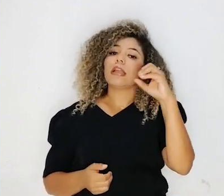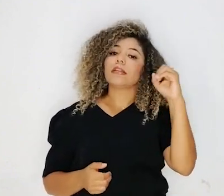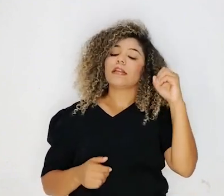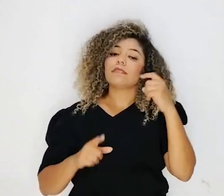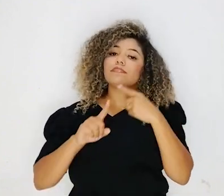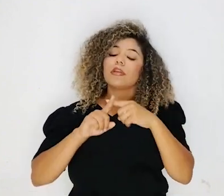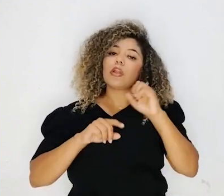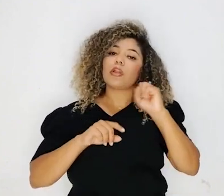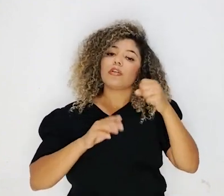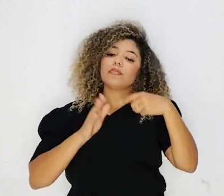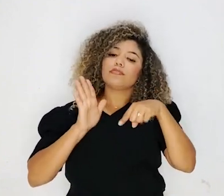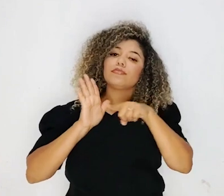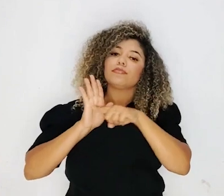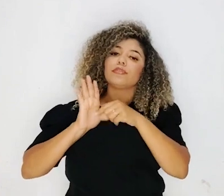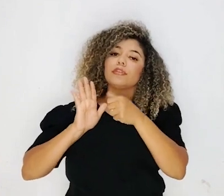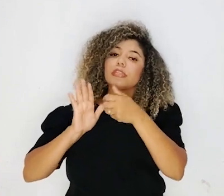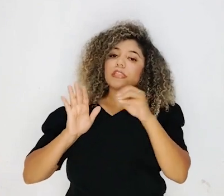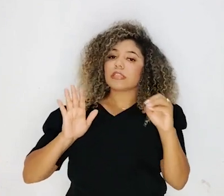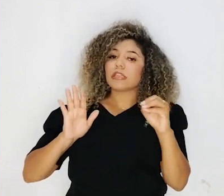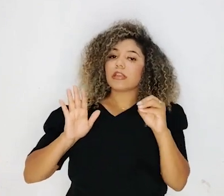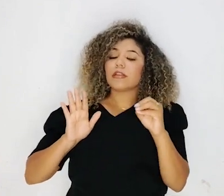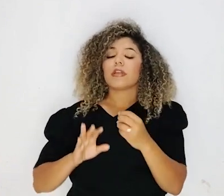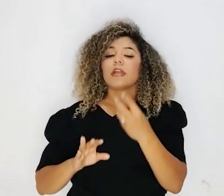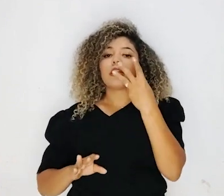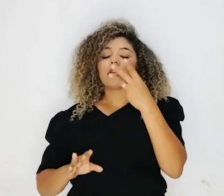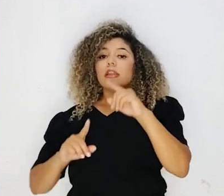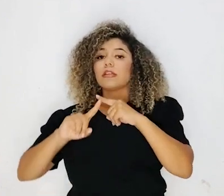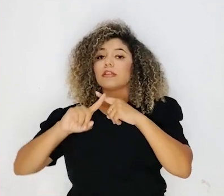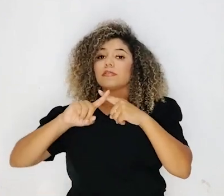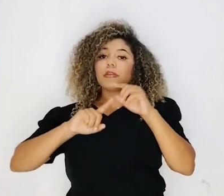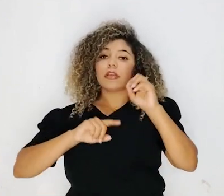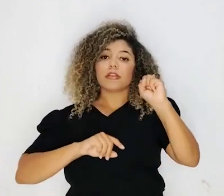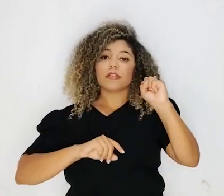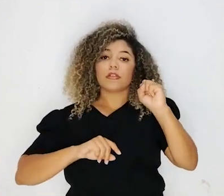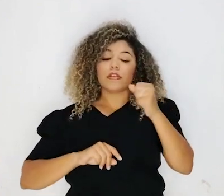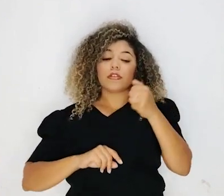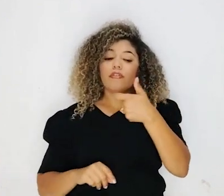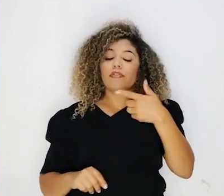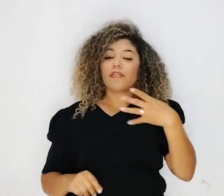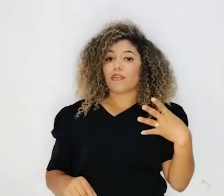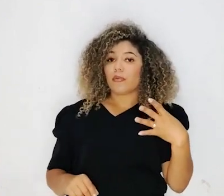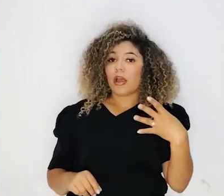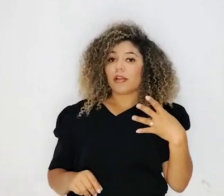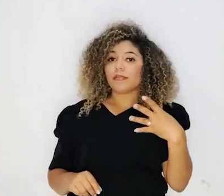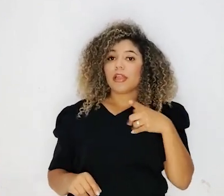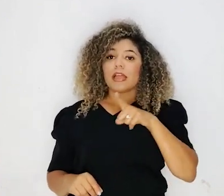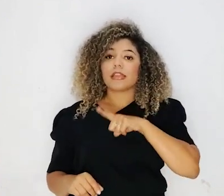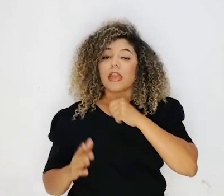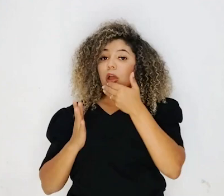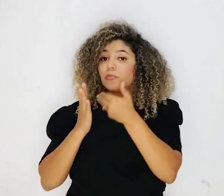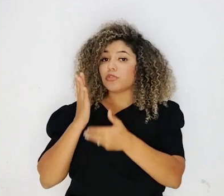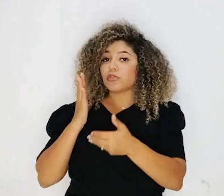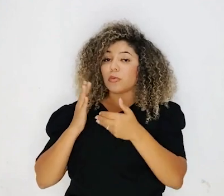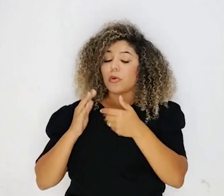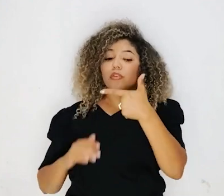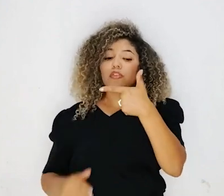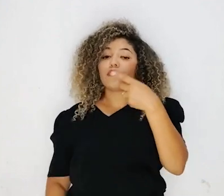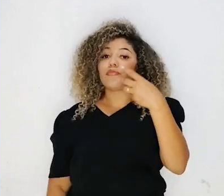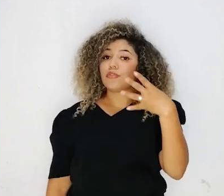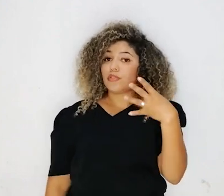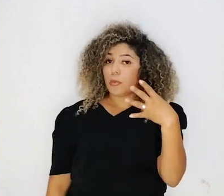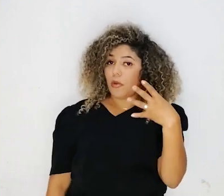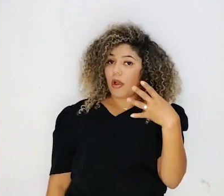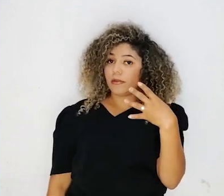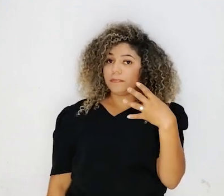por 100, fica 3 vezes 8, 24. Então, nós temos aí um desconto de